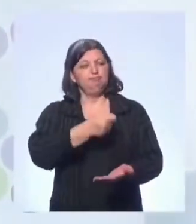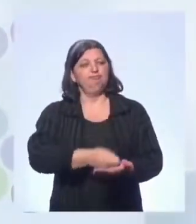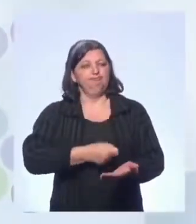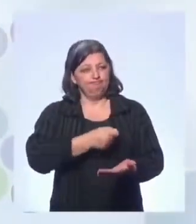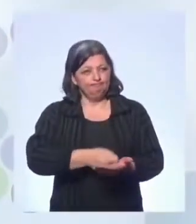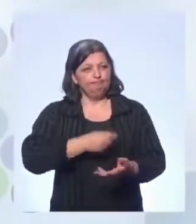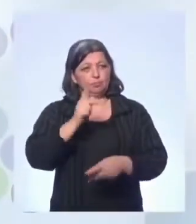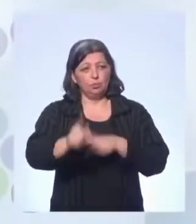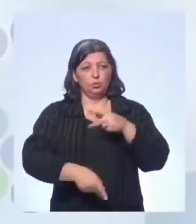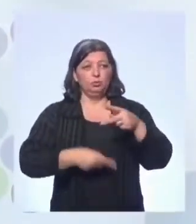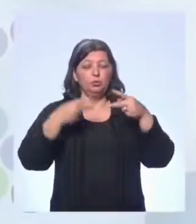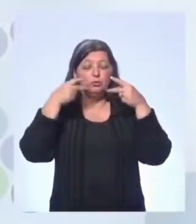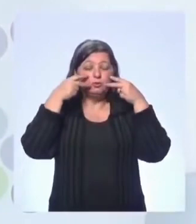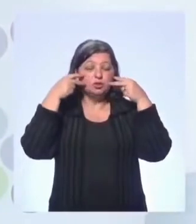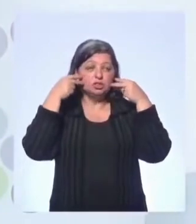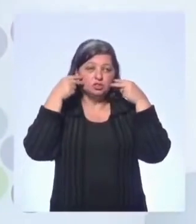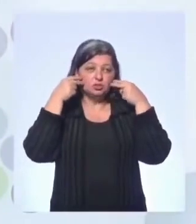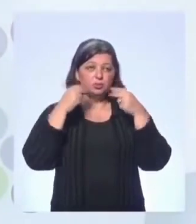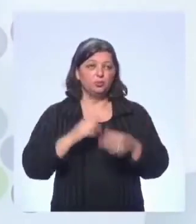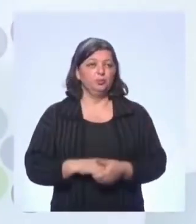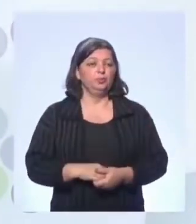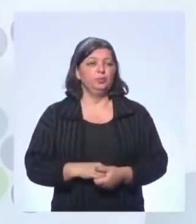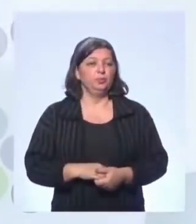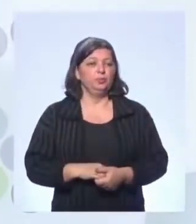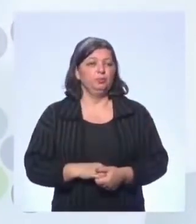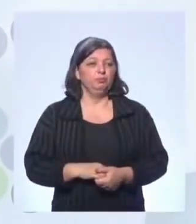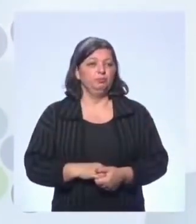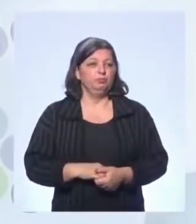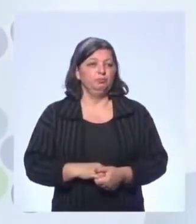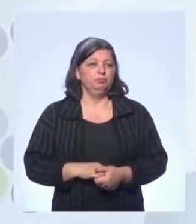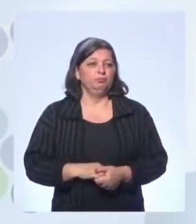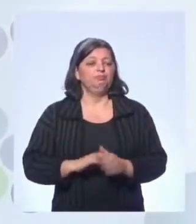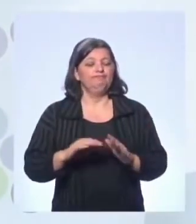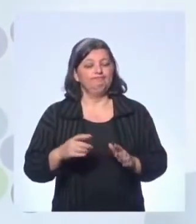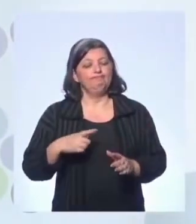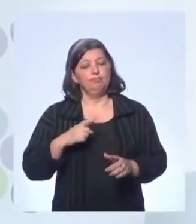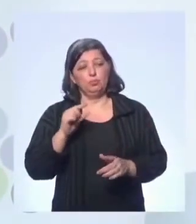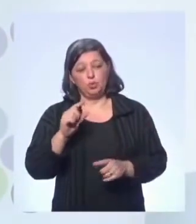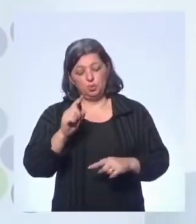dos indígenas. Pena que existe pouco